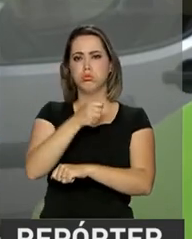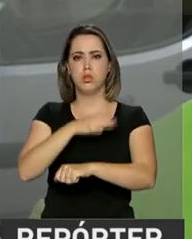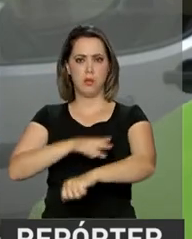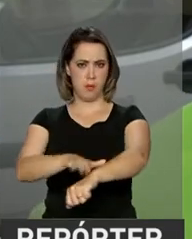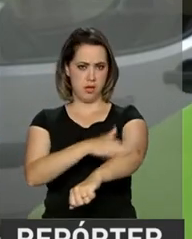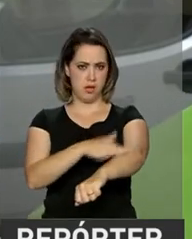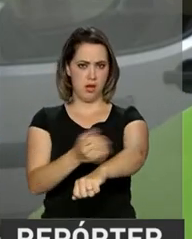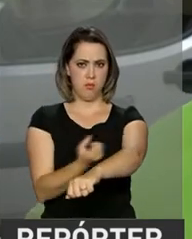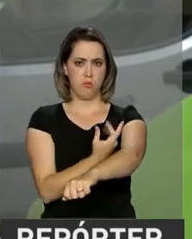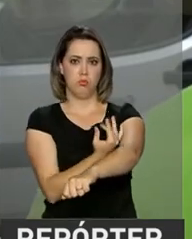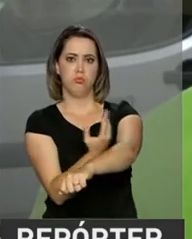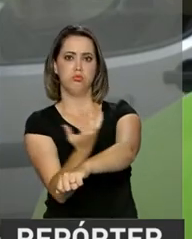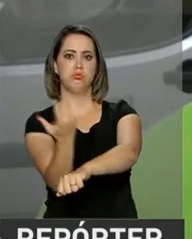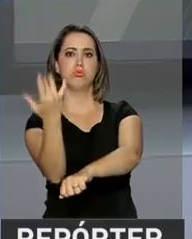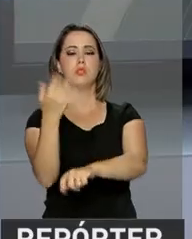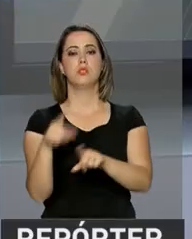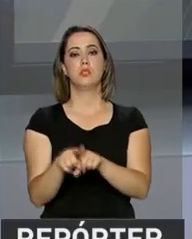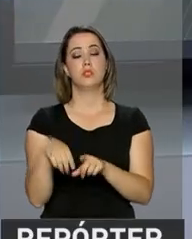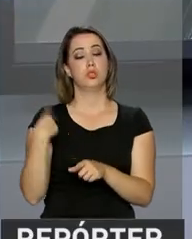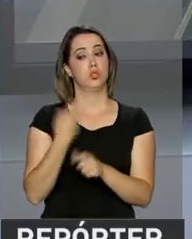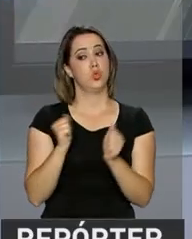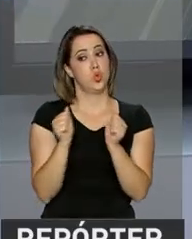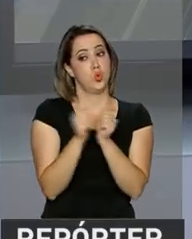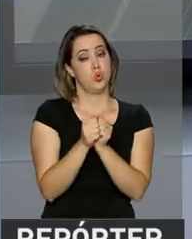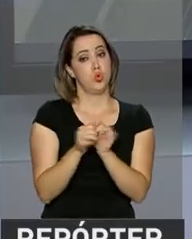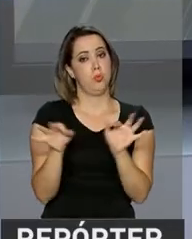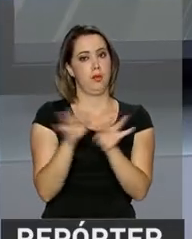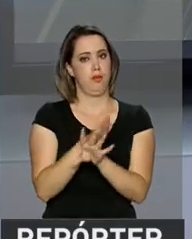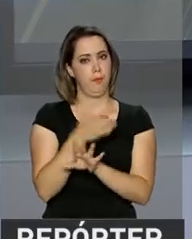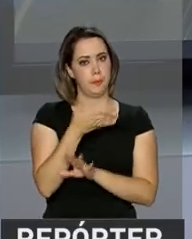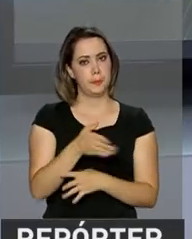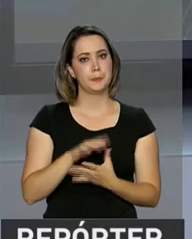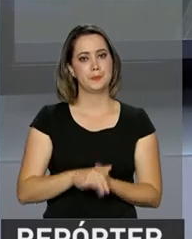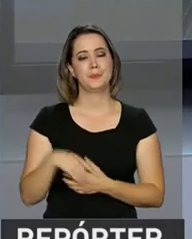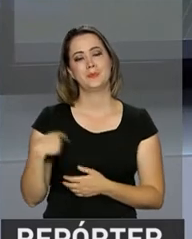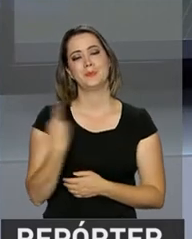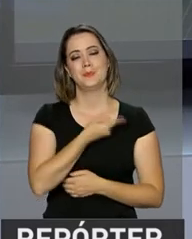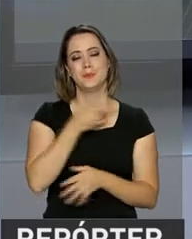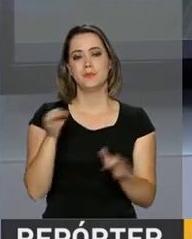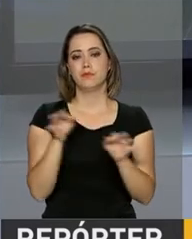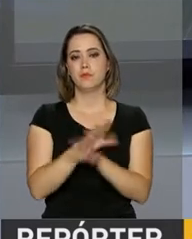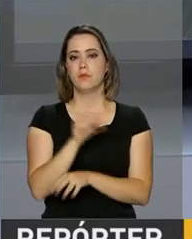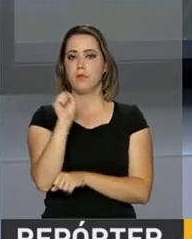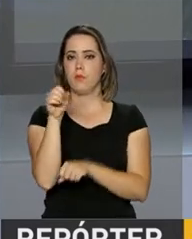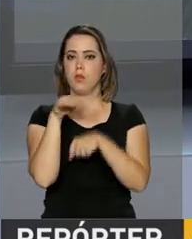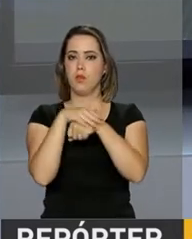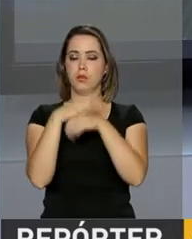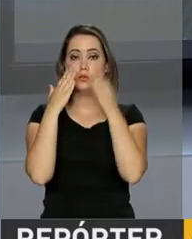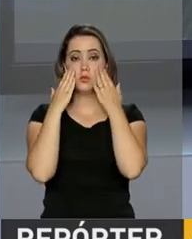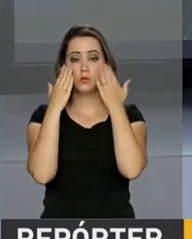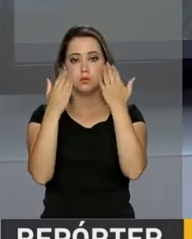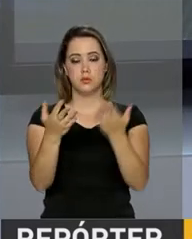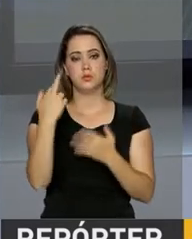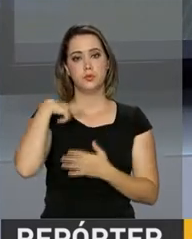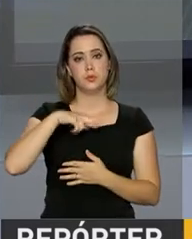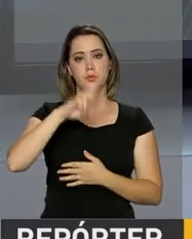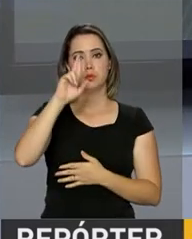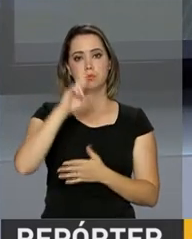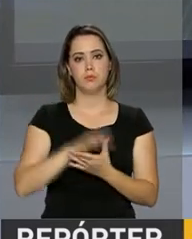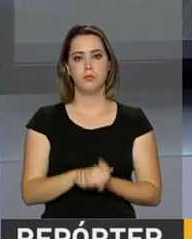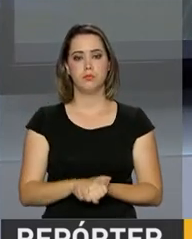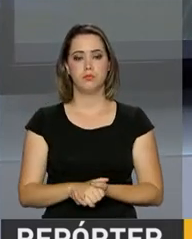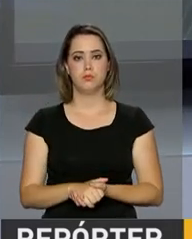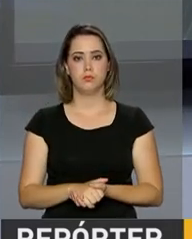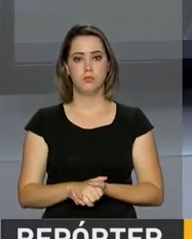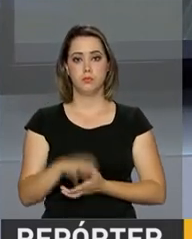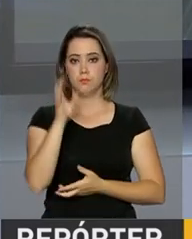Tá? Então, a gente vem para somar. Nós ficamos por aqui. Voltamos às 8 da noite na próxima edição do Repórter